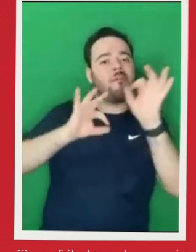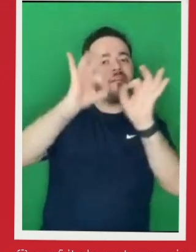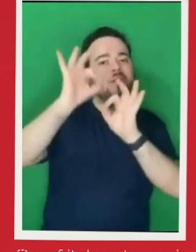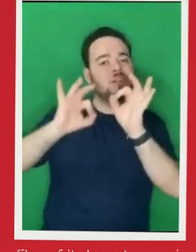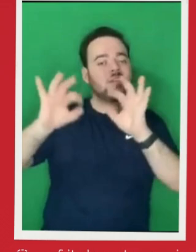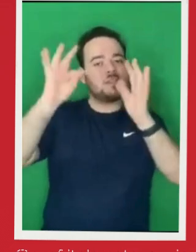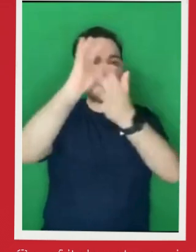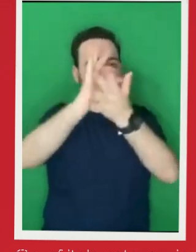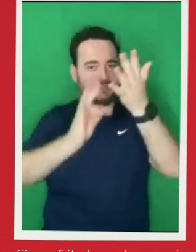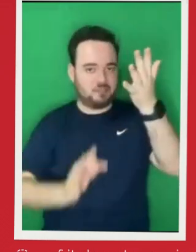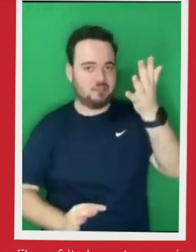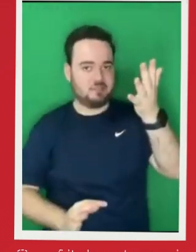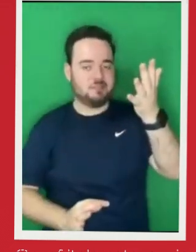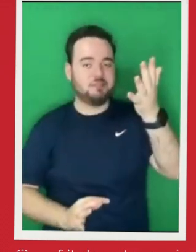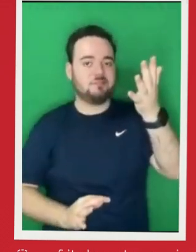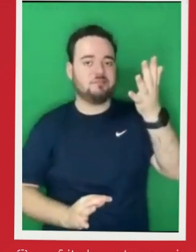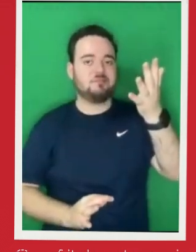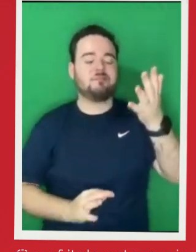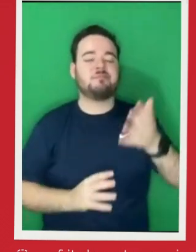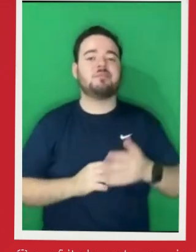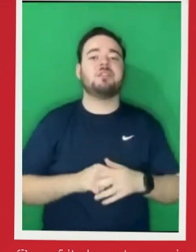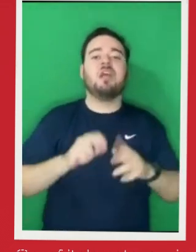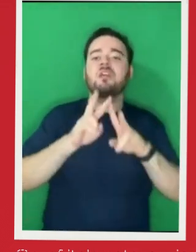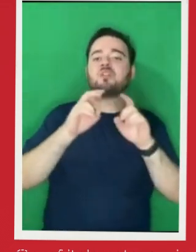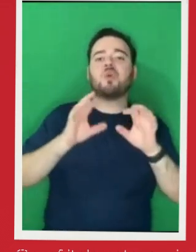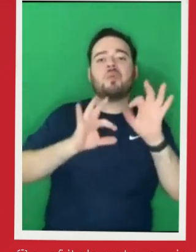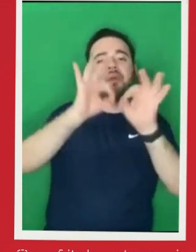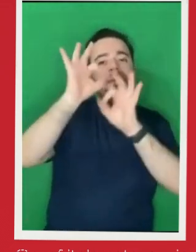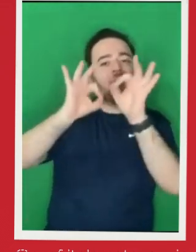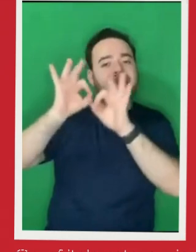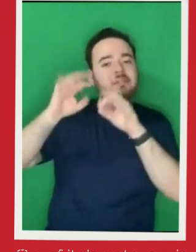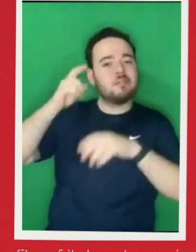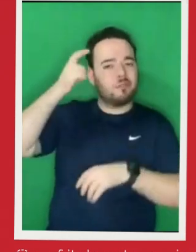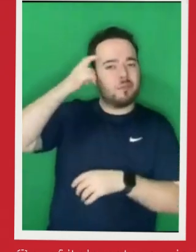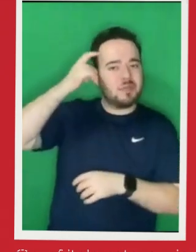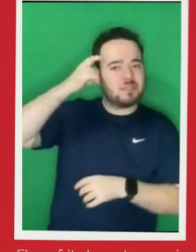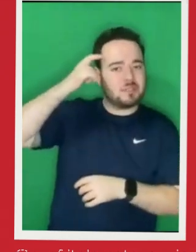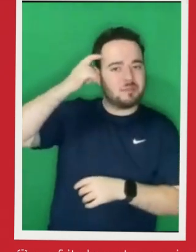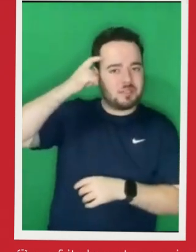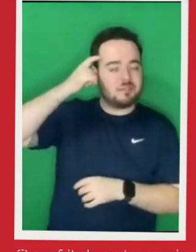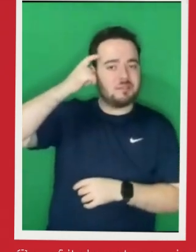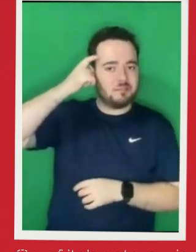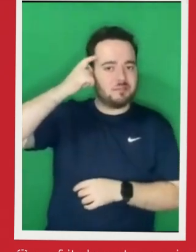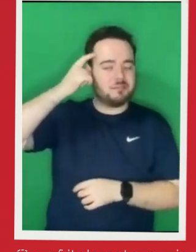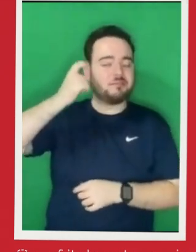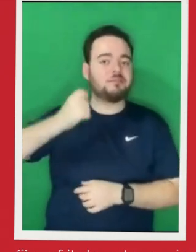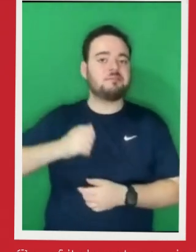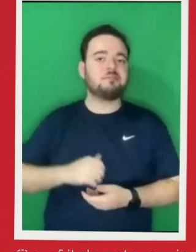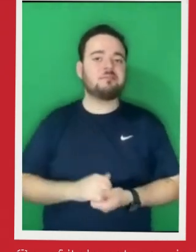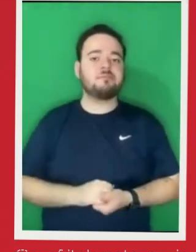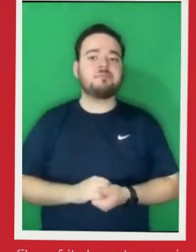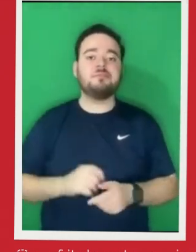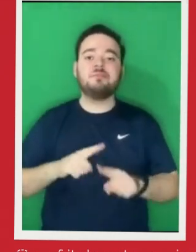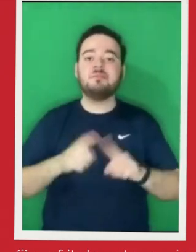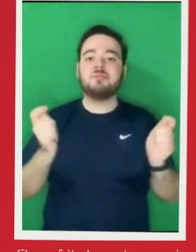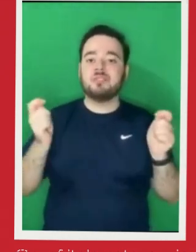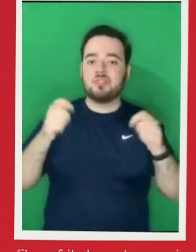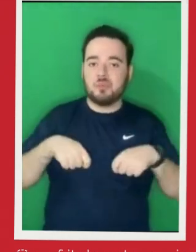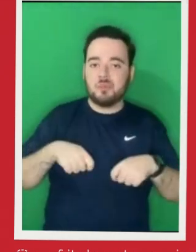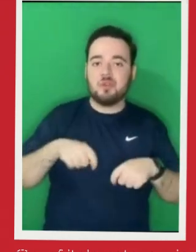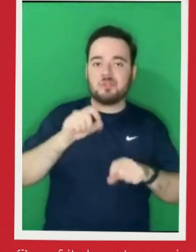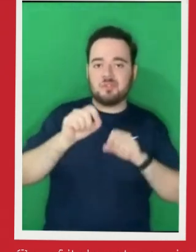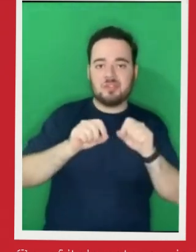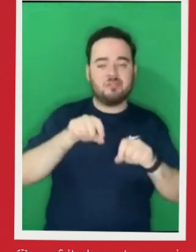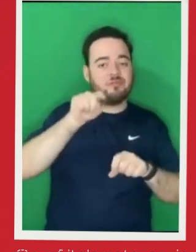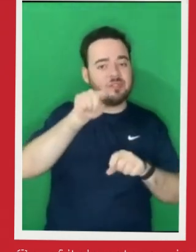a minha primeira resposta para você é que isso é essencialmente uma questão de organização do pensamento. e secundariamente de estilo. Mas eu posso não